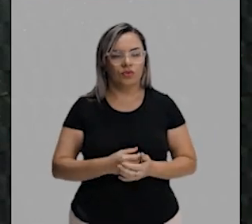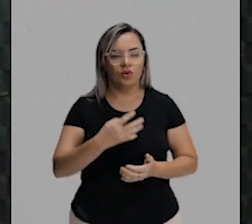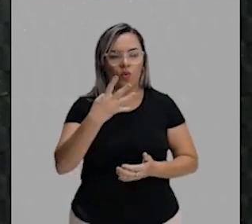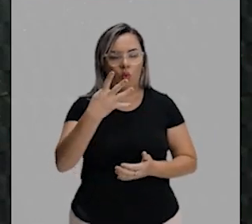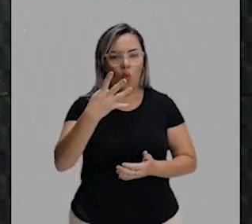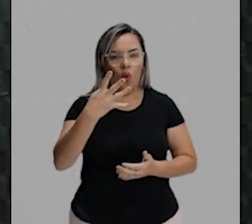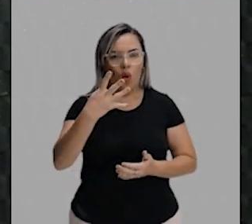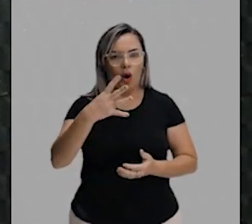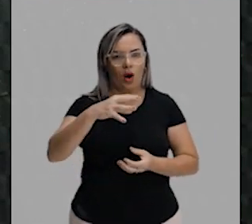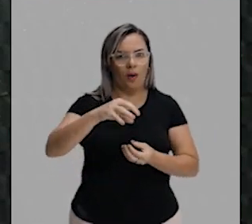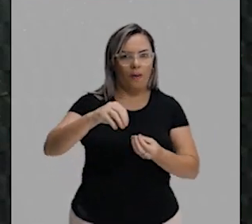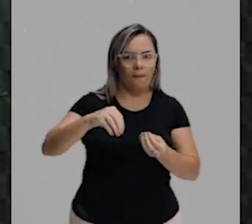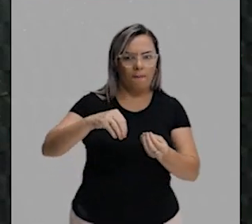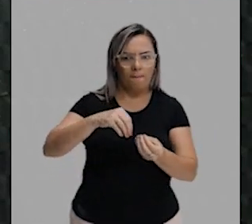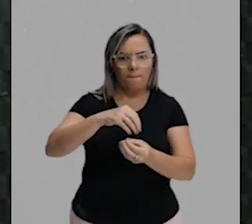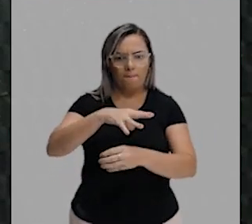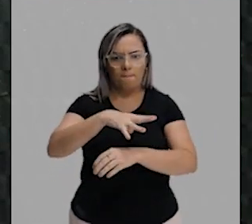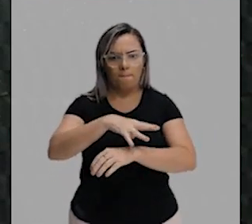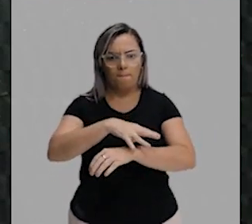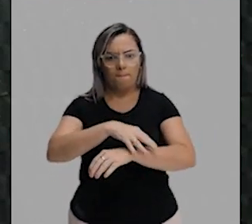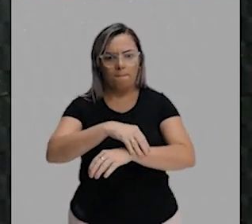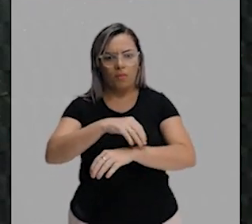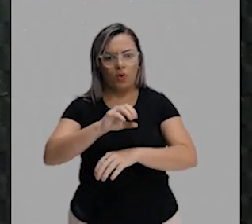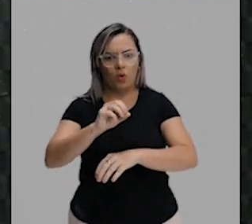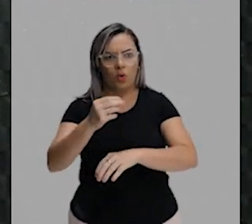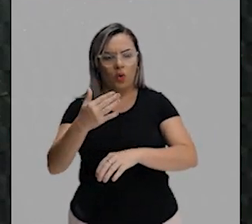cruzamentos, certo? Na verdade, eu tenho 4